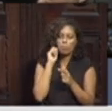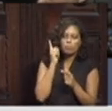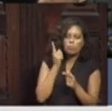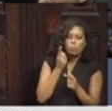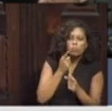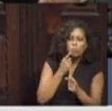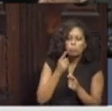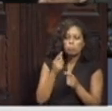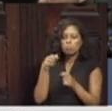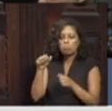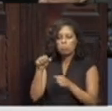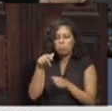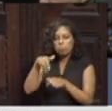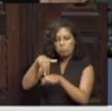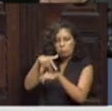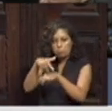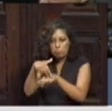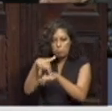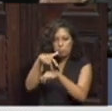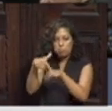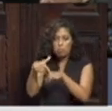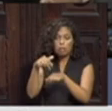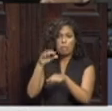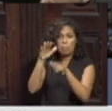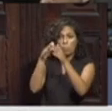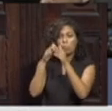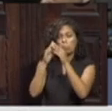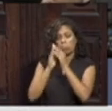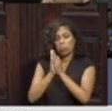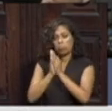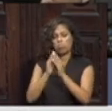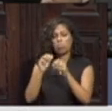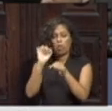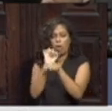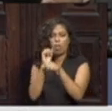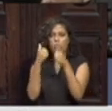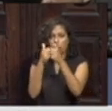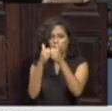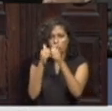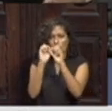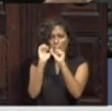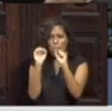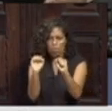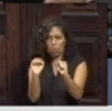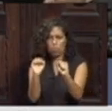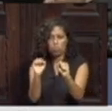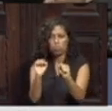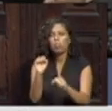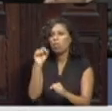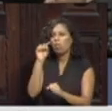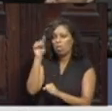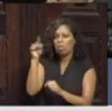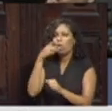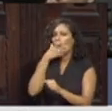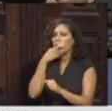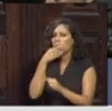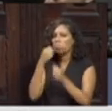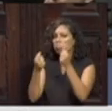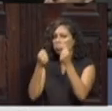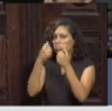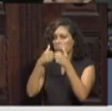Guerra. Em discussão, não havendo que queira discutir, encerra a discussão. Em votação, a emenda da comissão